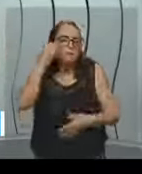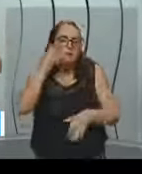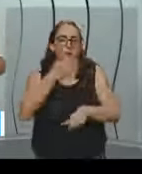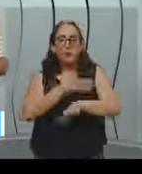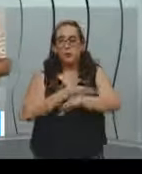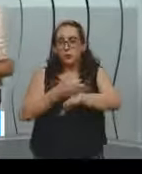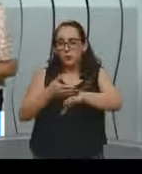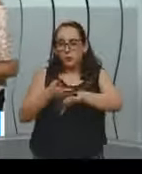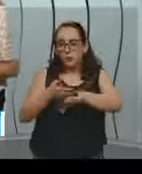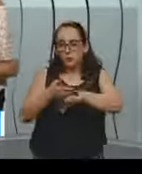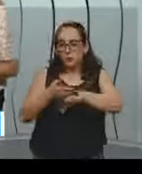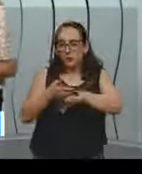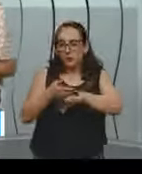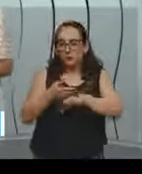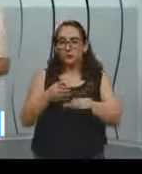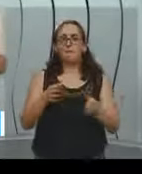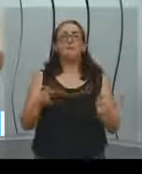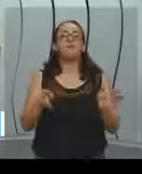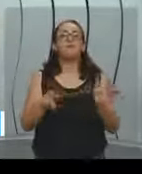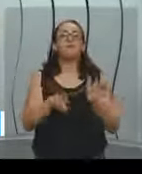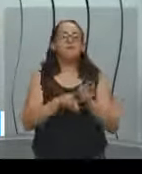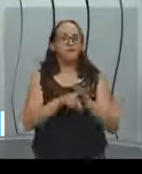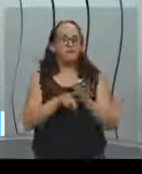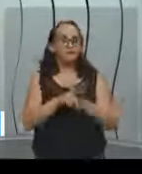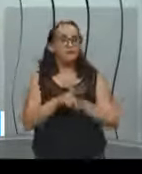Fantasmagore.